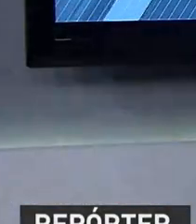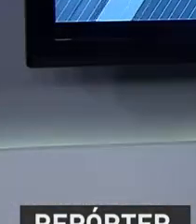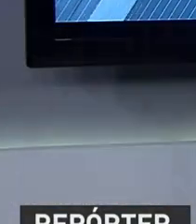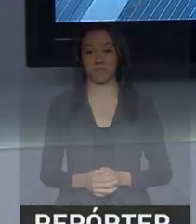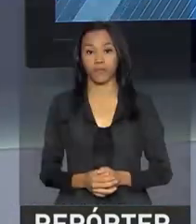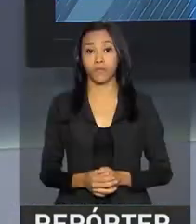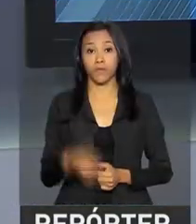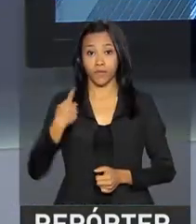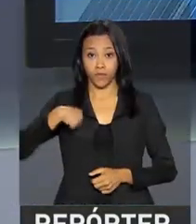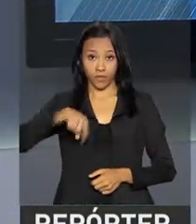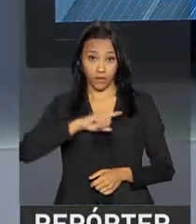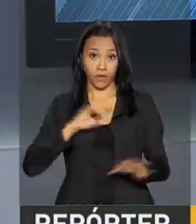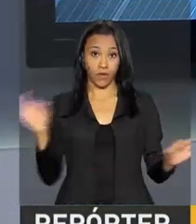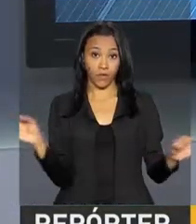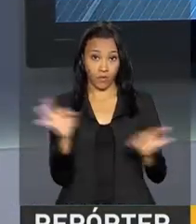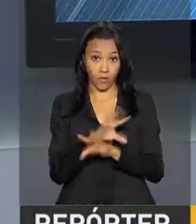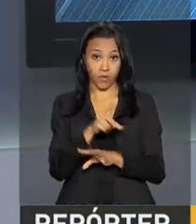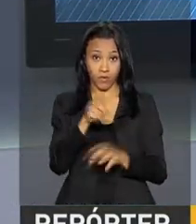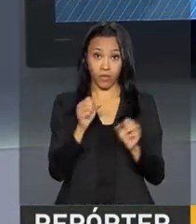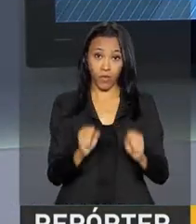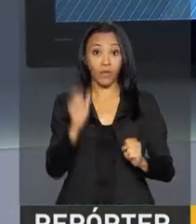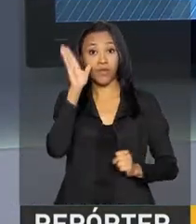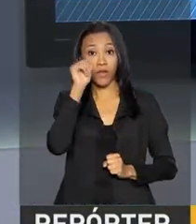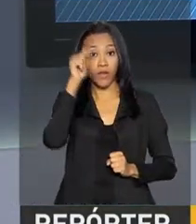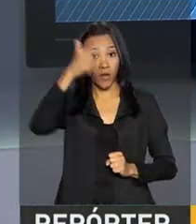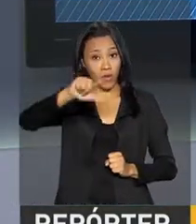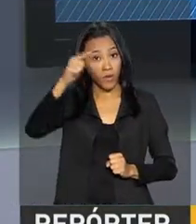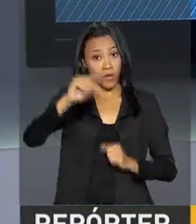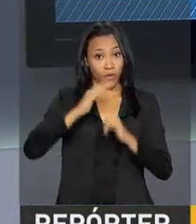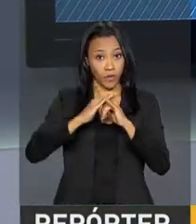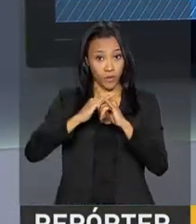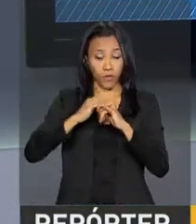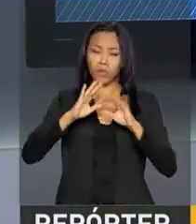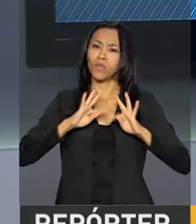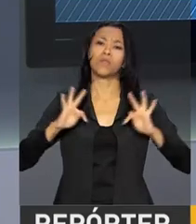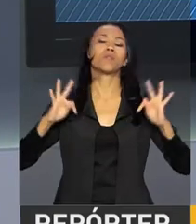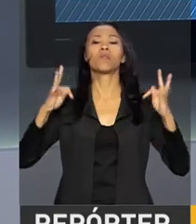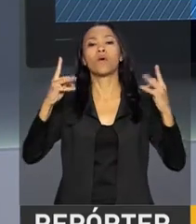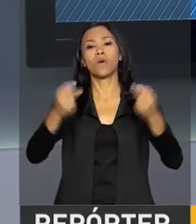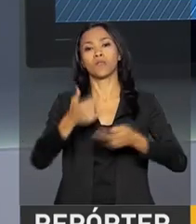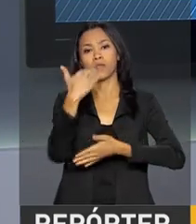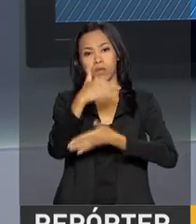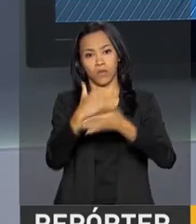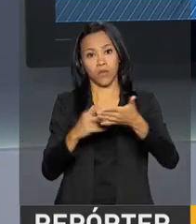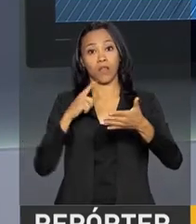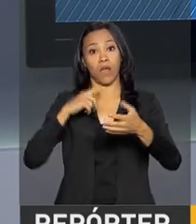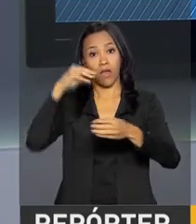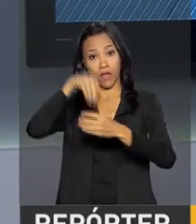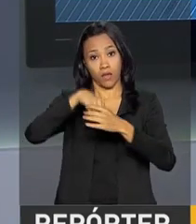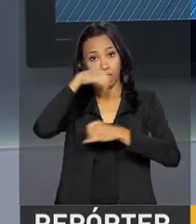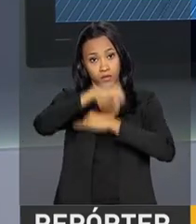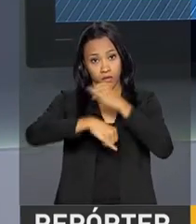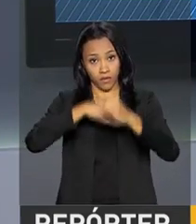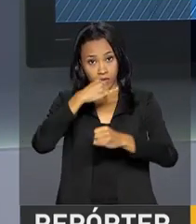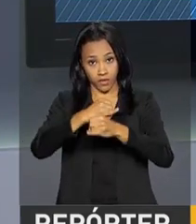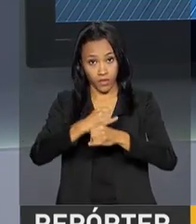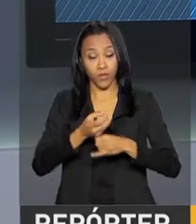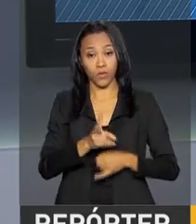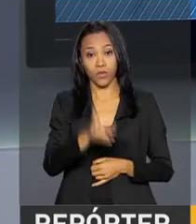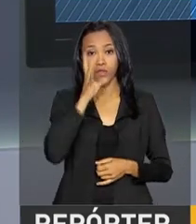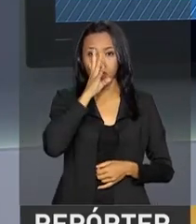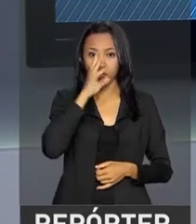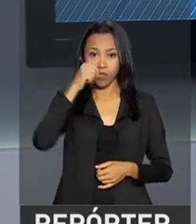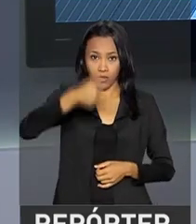nós ficamos por aqui você pode rever as reportagens no youtube e toda a programação também está na página da nbr na internet